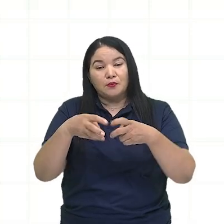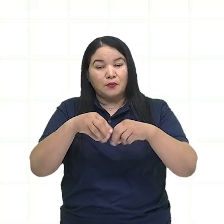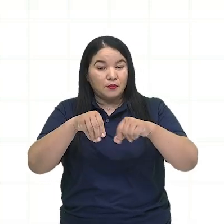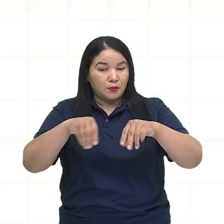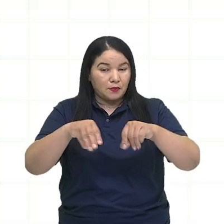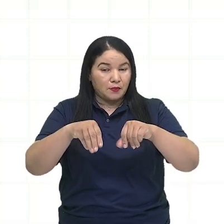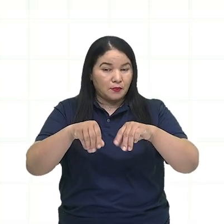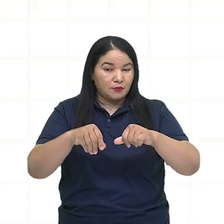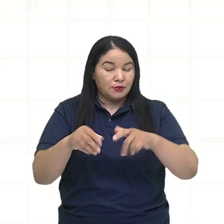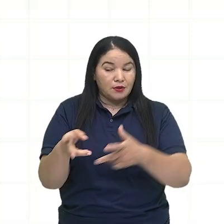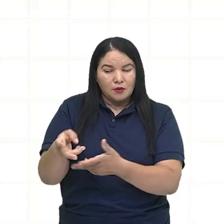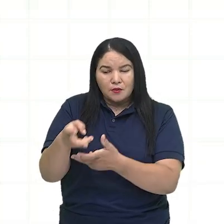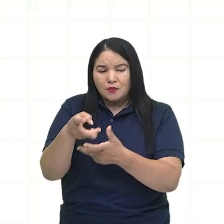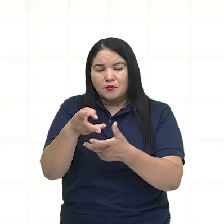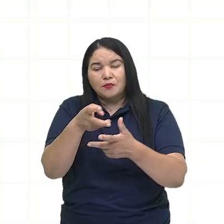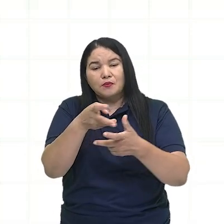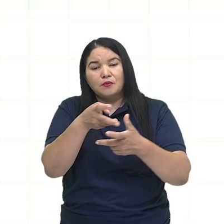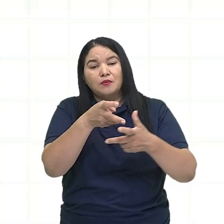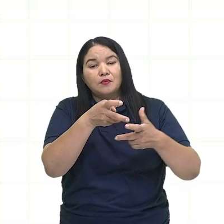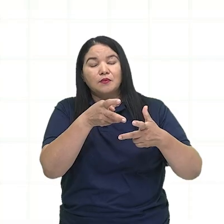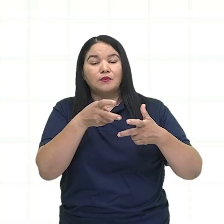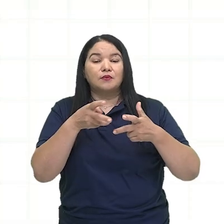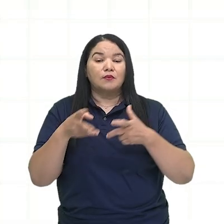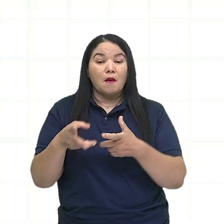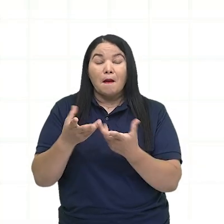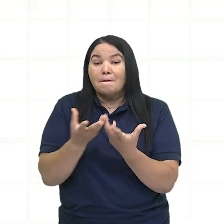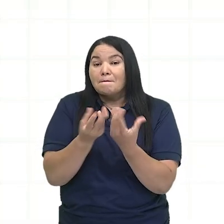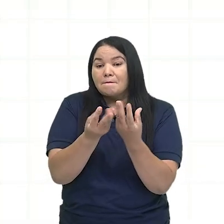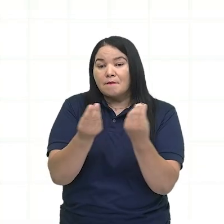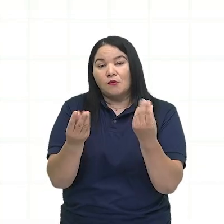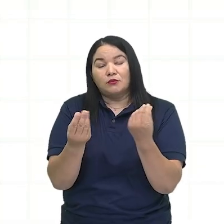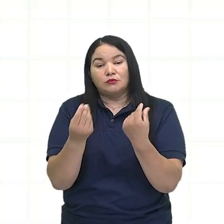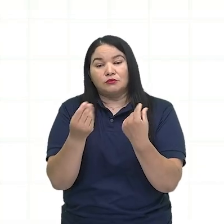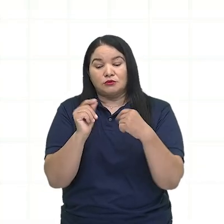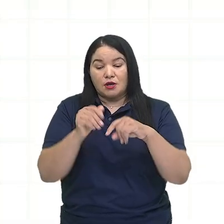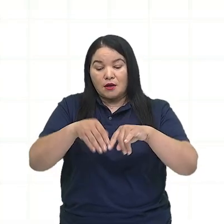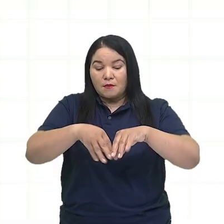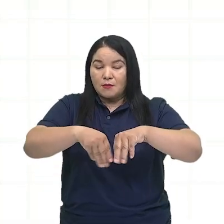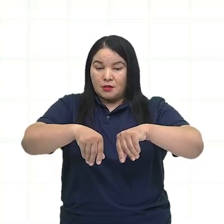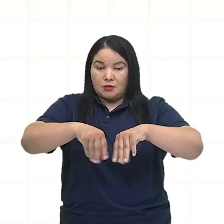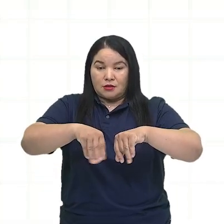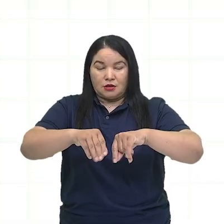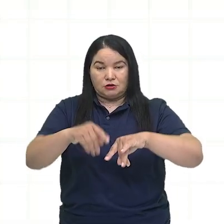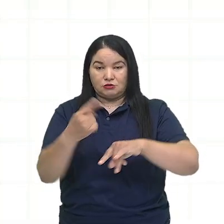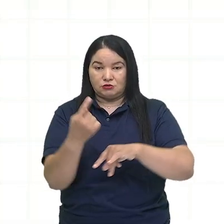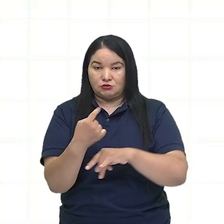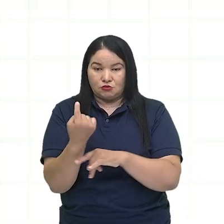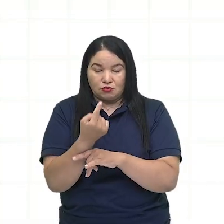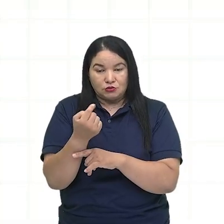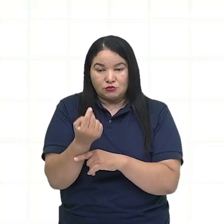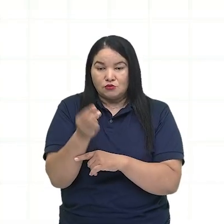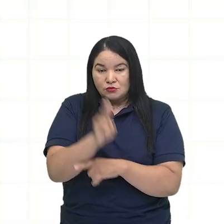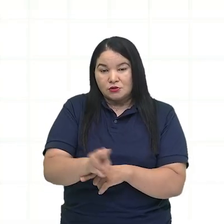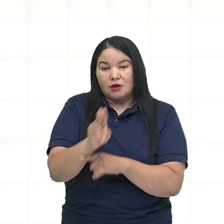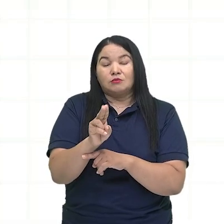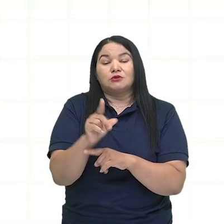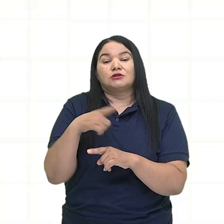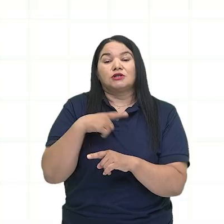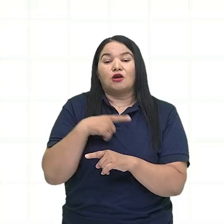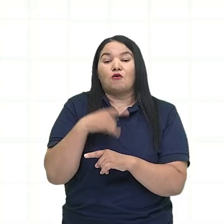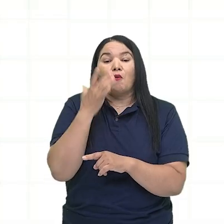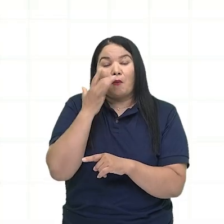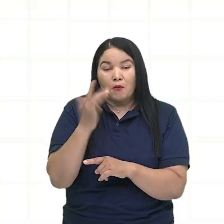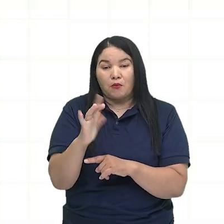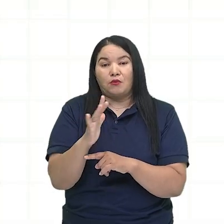na exploração desses recursos naturais, muitos dos minerais que usamos, e aí nós temos o ouro,